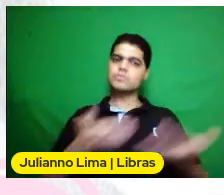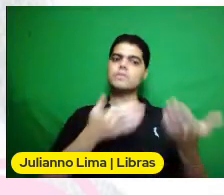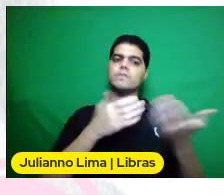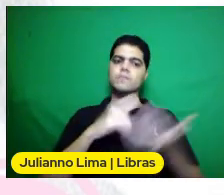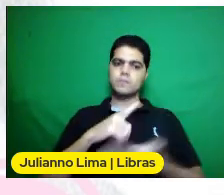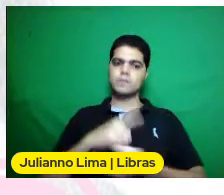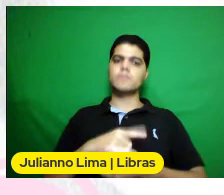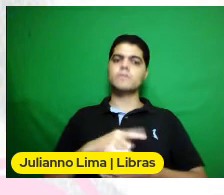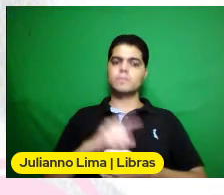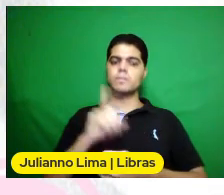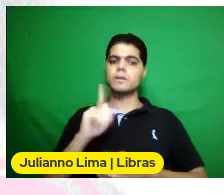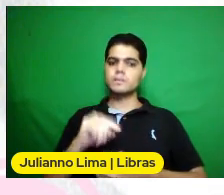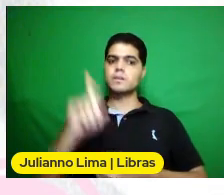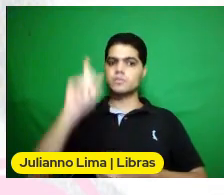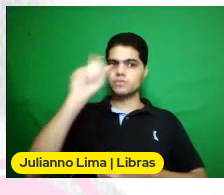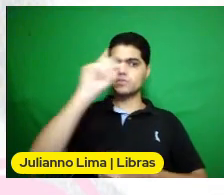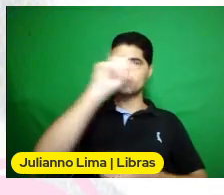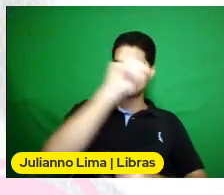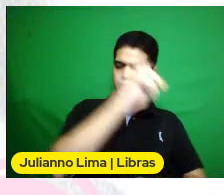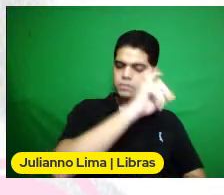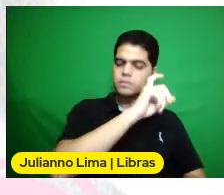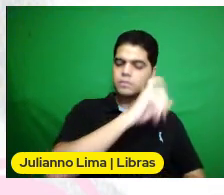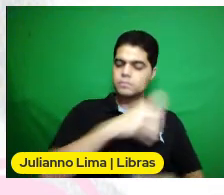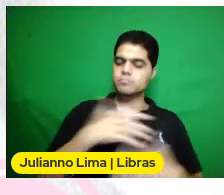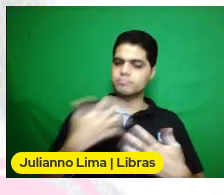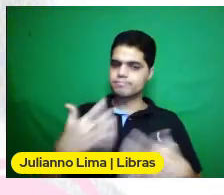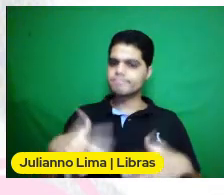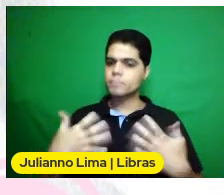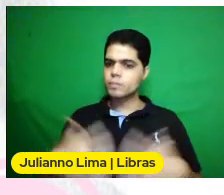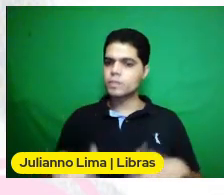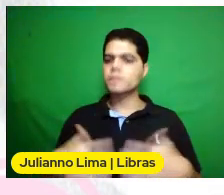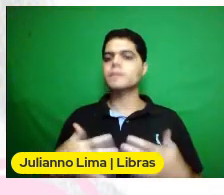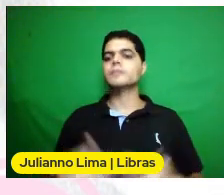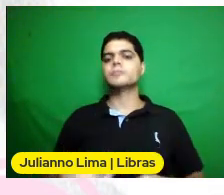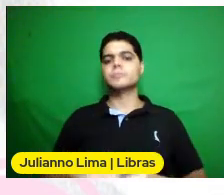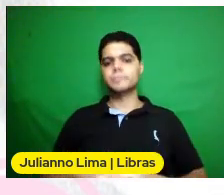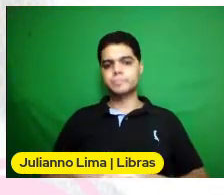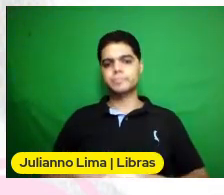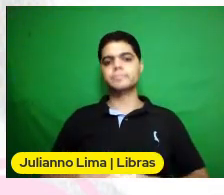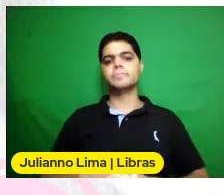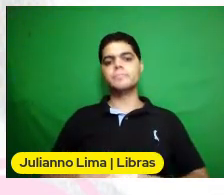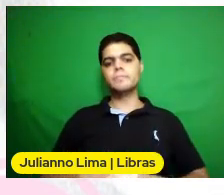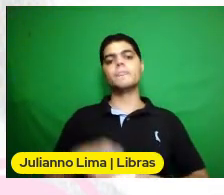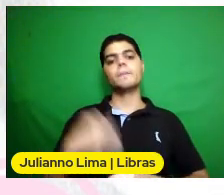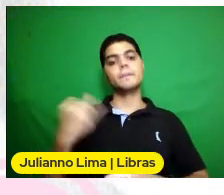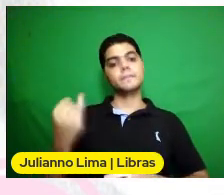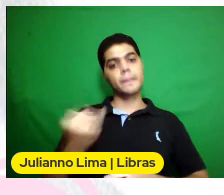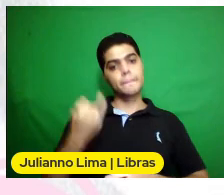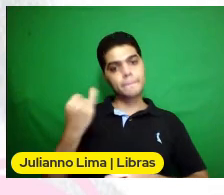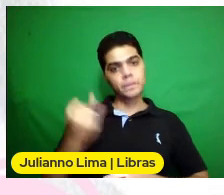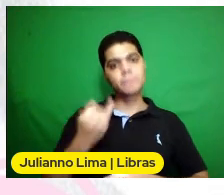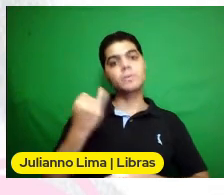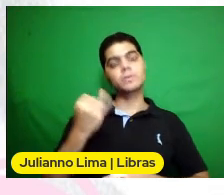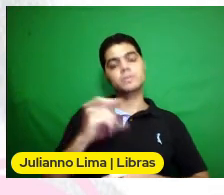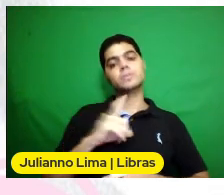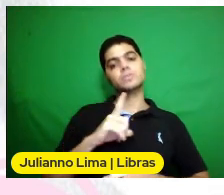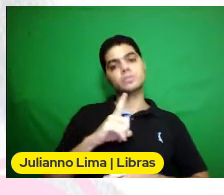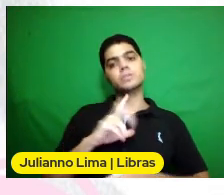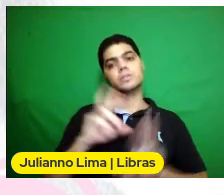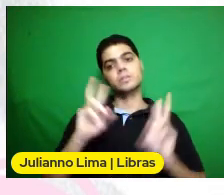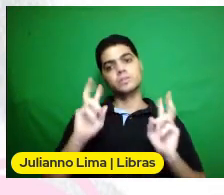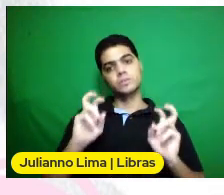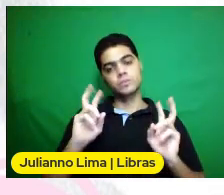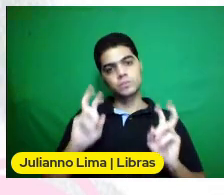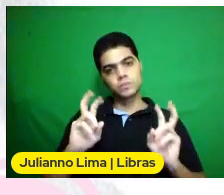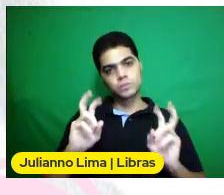foram grandes, né? Mas eu acho isso importantíssimo, de falar de questão